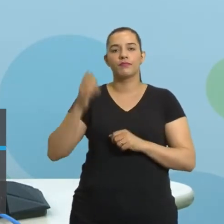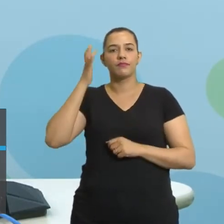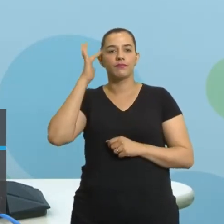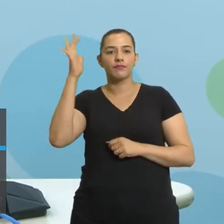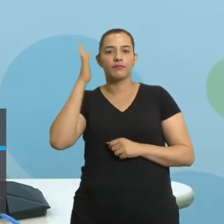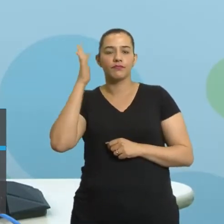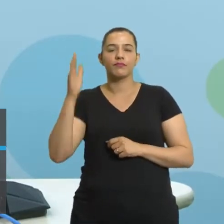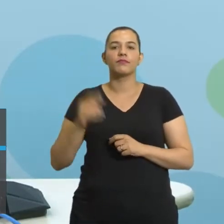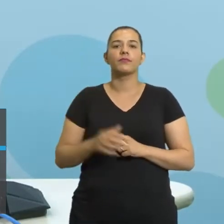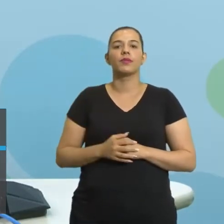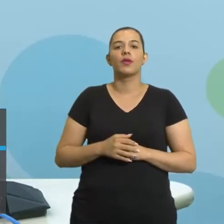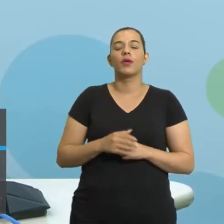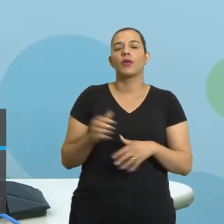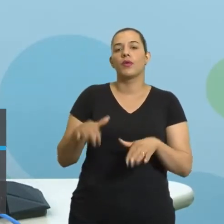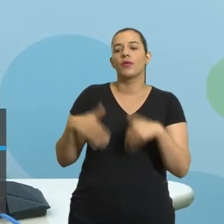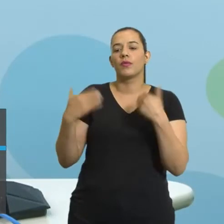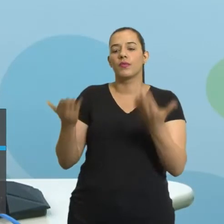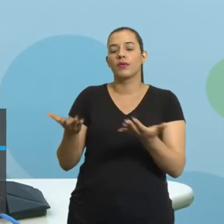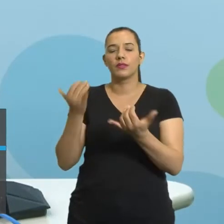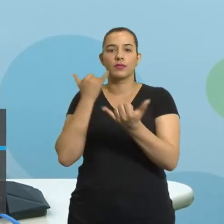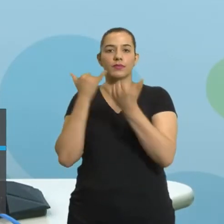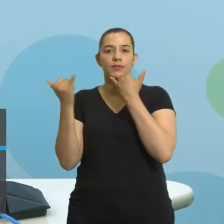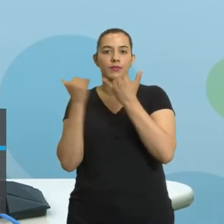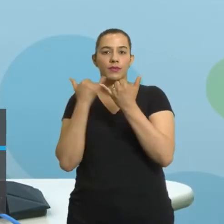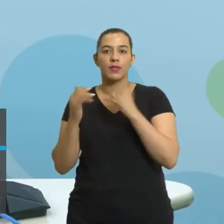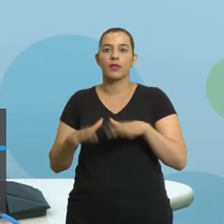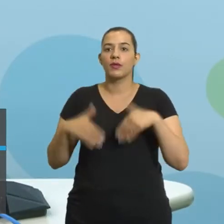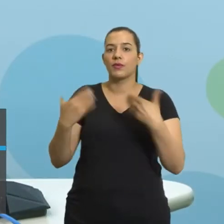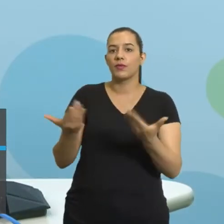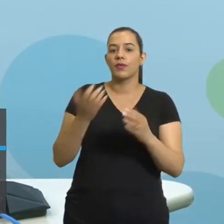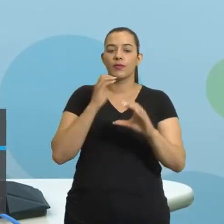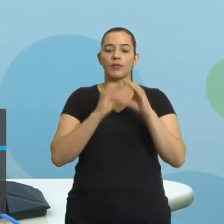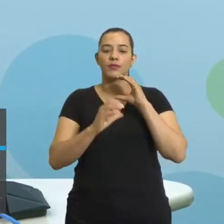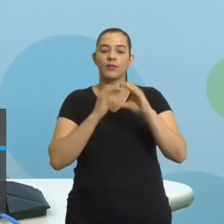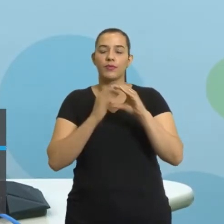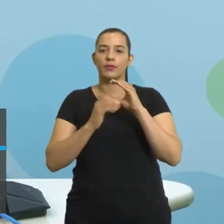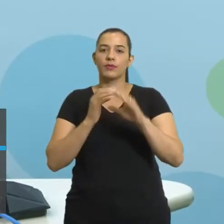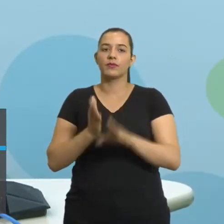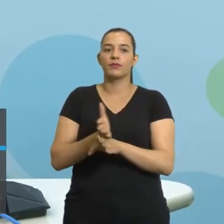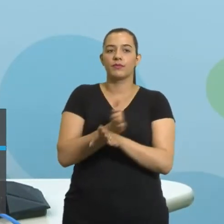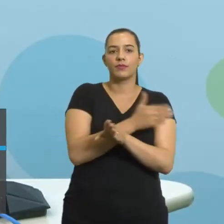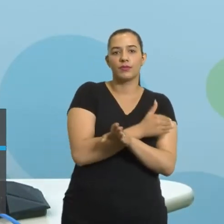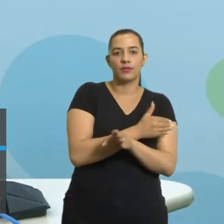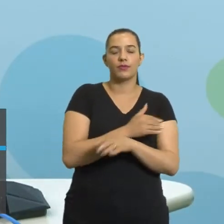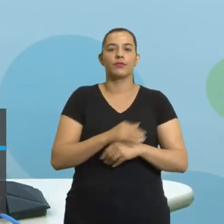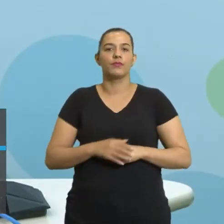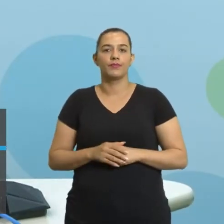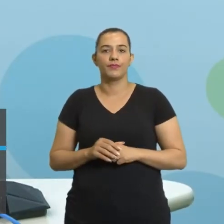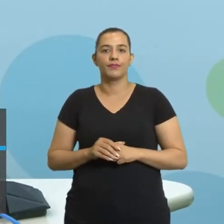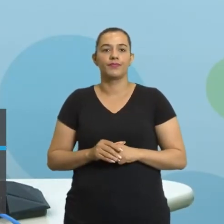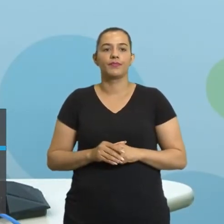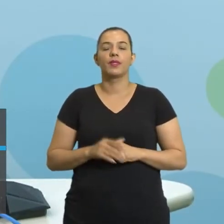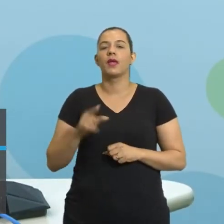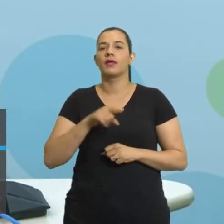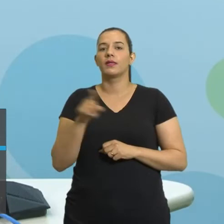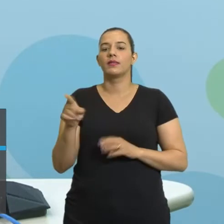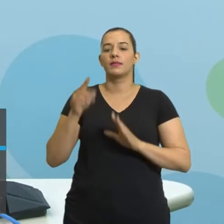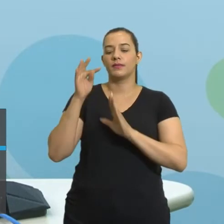pensado, quais informações, qual é a comunicação posterior àquele parágrafo, né? Que aquele texto